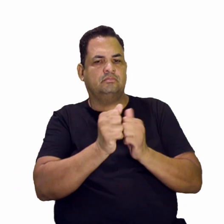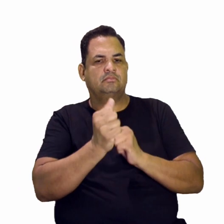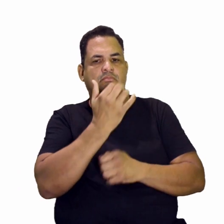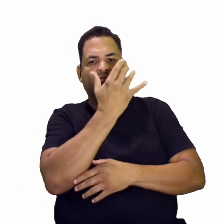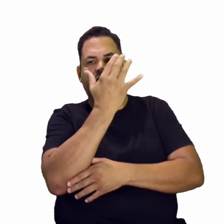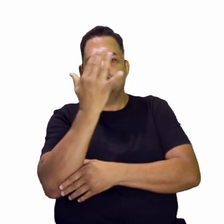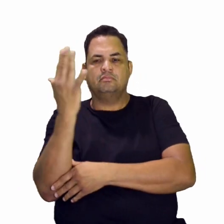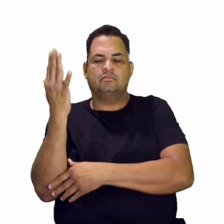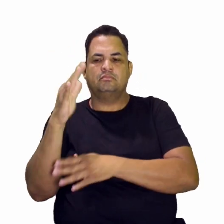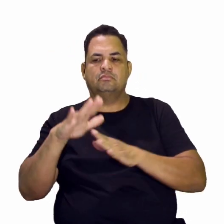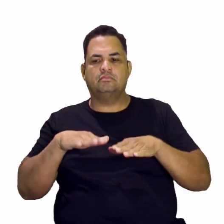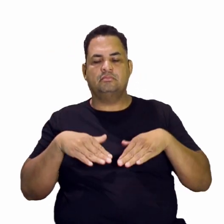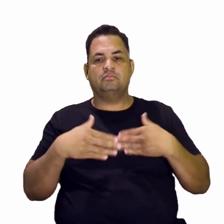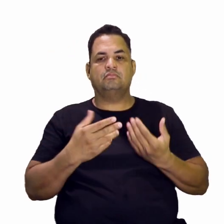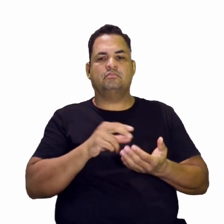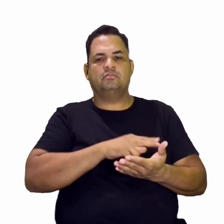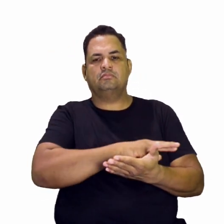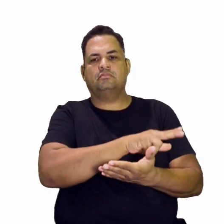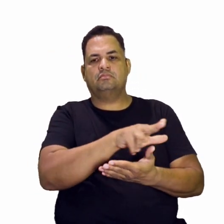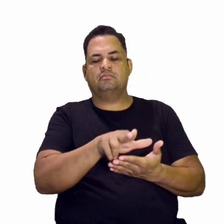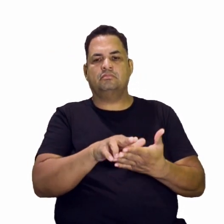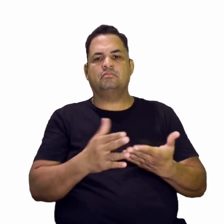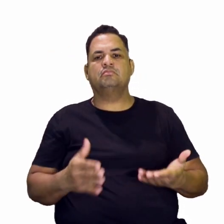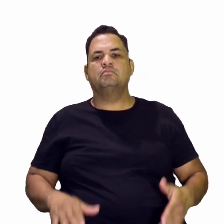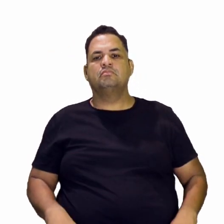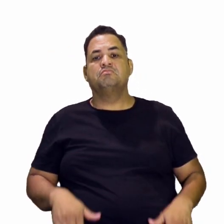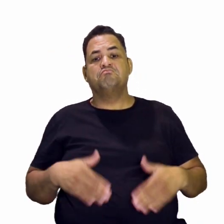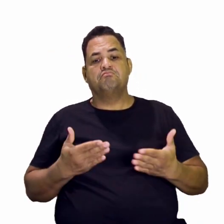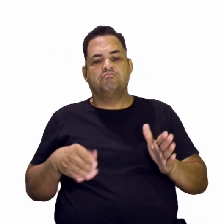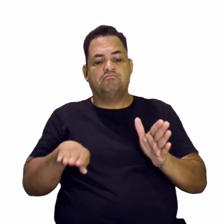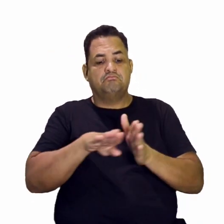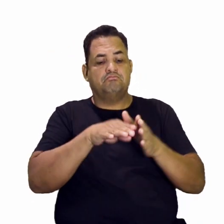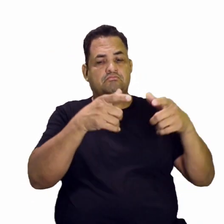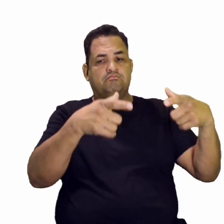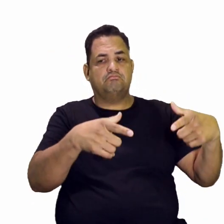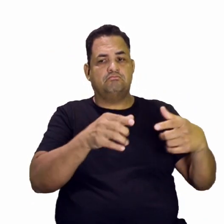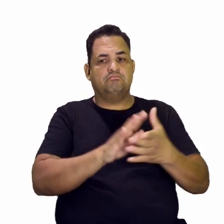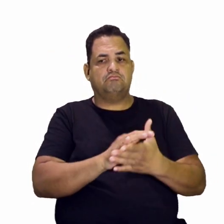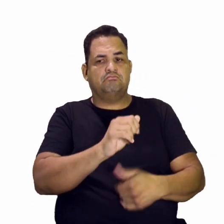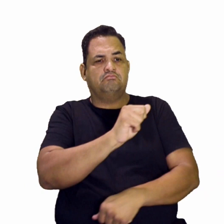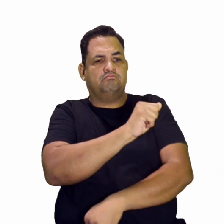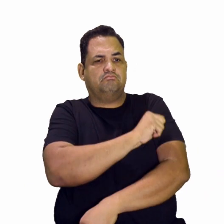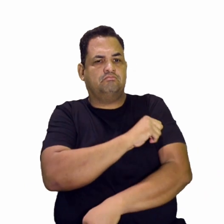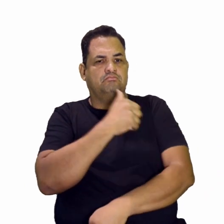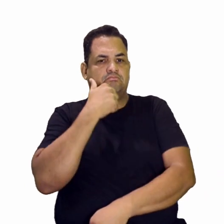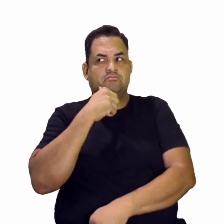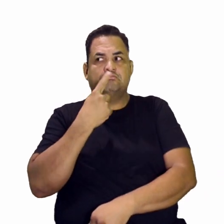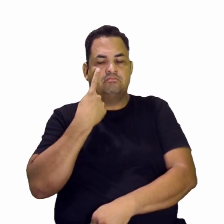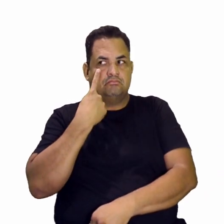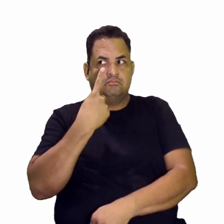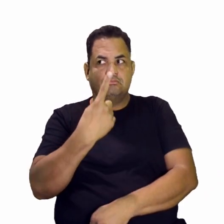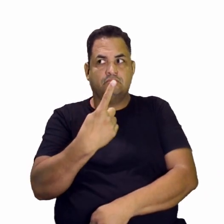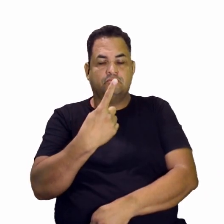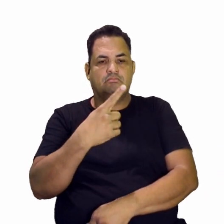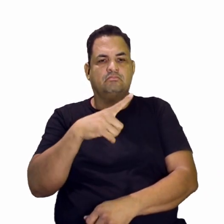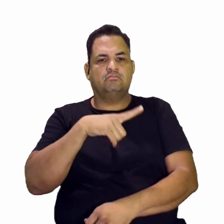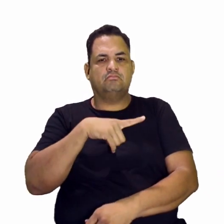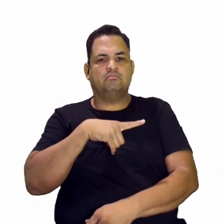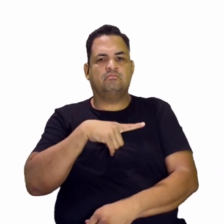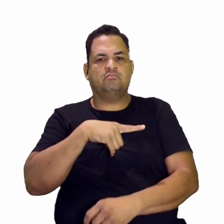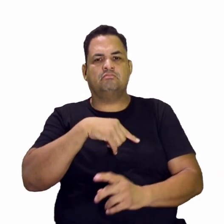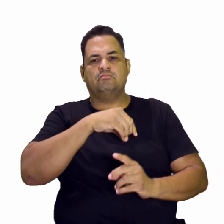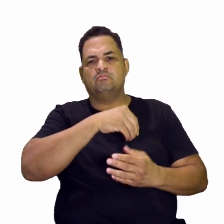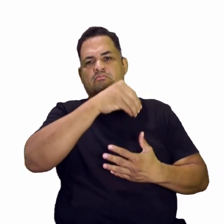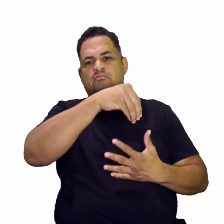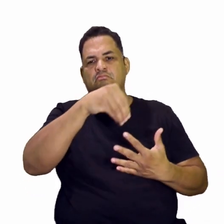adaptações vegetais, que são inúmeras, né, galera? Ao chegar ao local, uma aluna faz uma observação de que há uma espécie